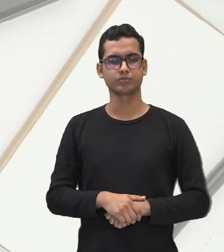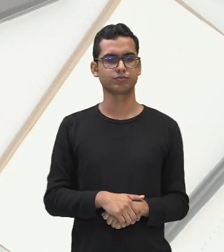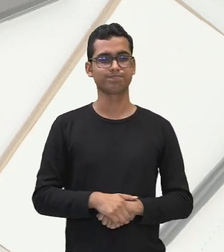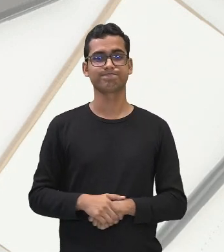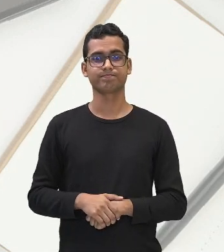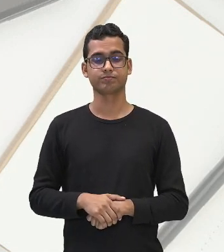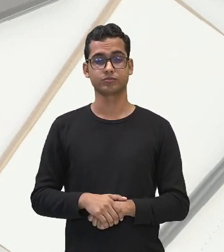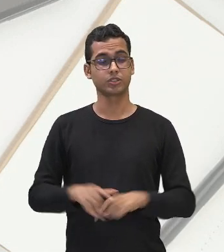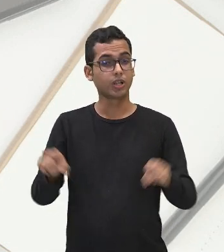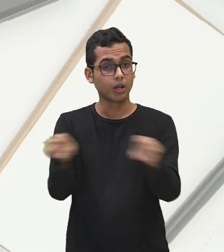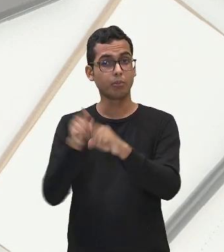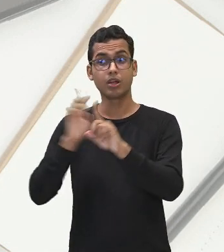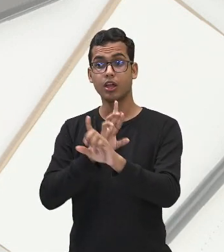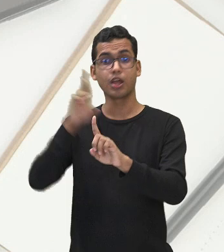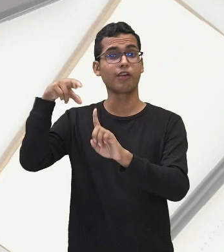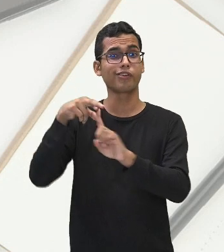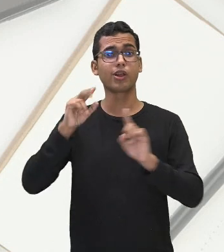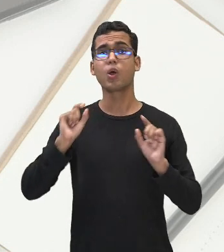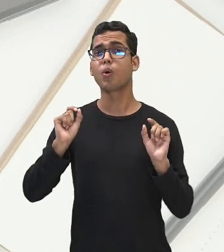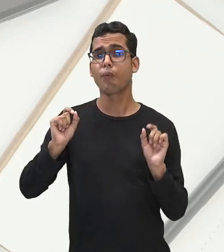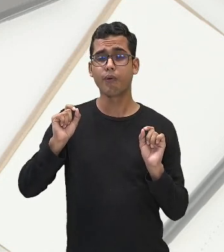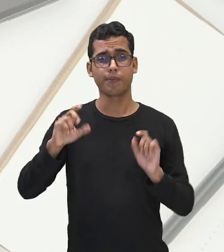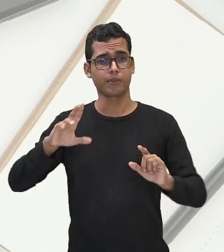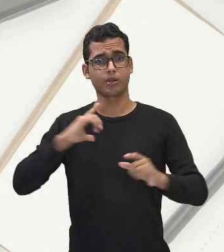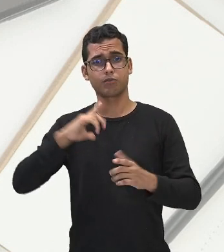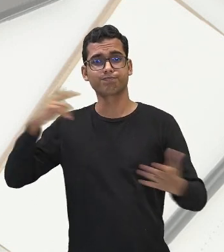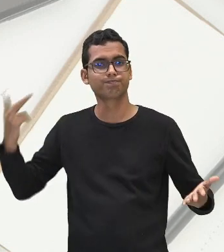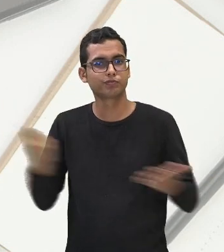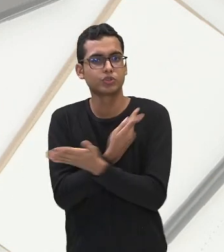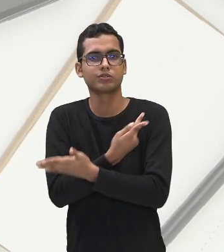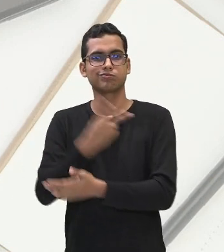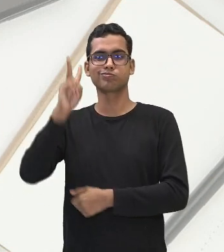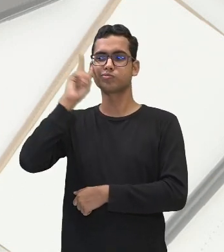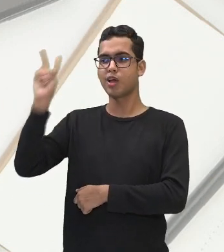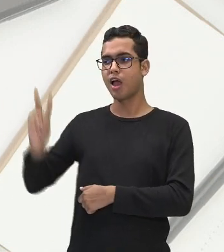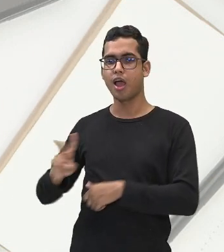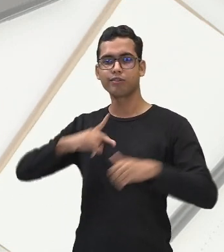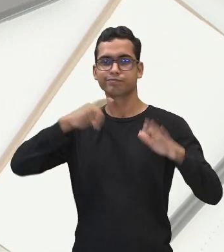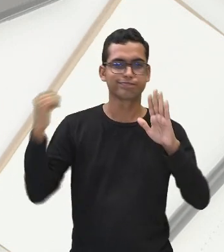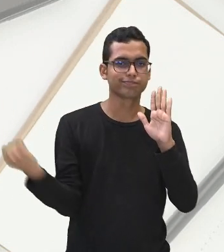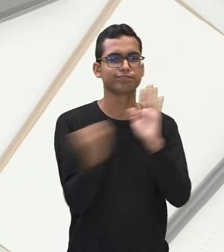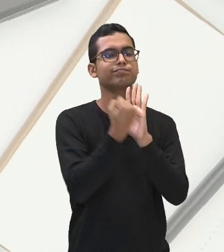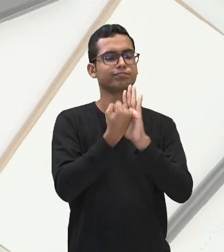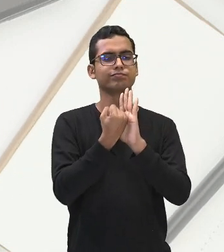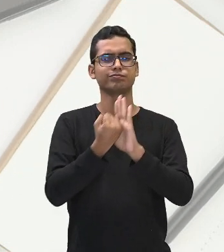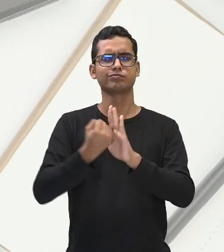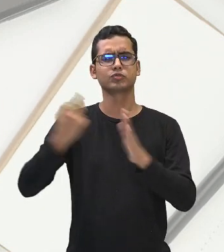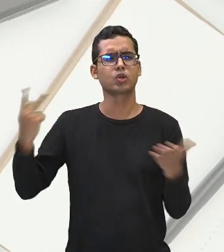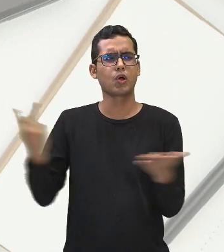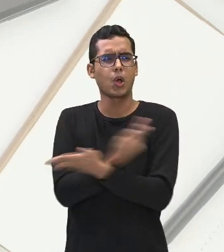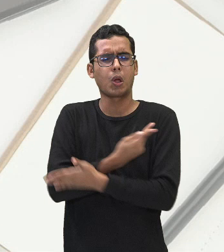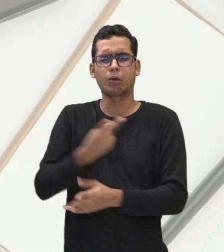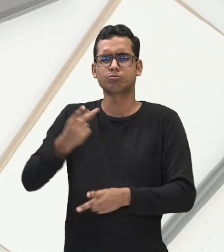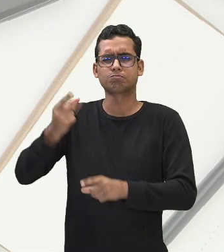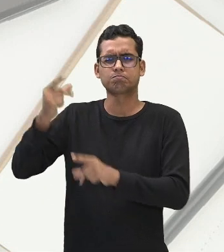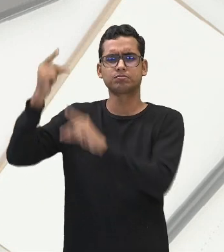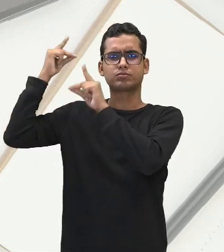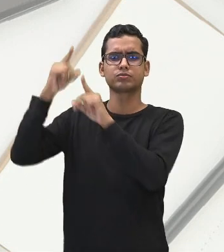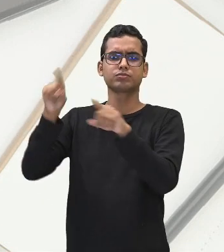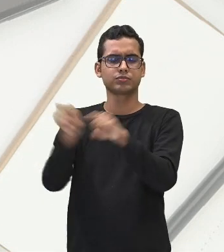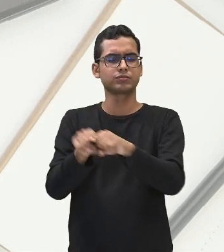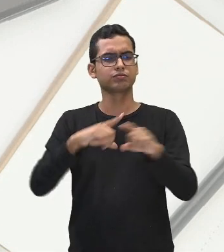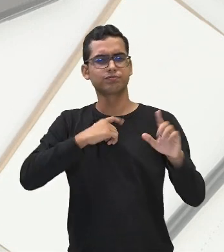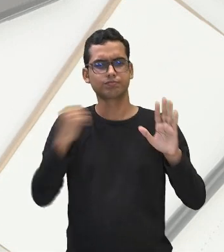fatos históricos, né? Coisas que já aconteceram, que de fato é um